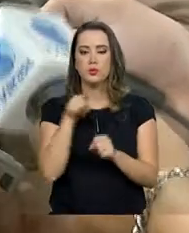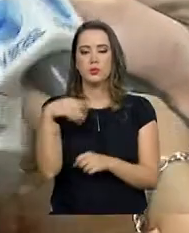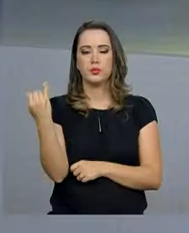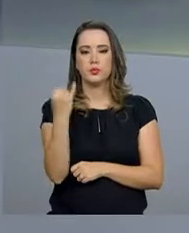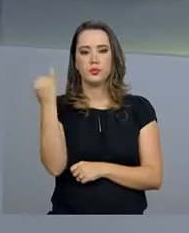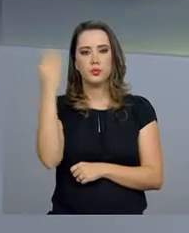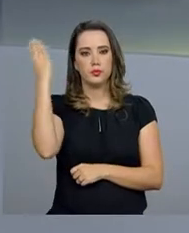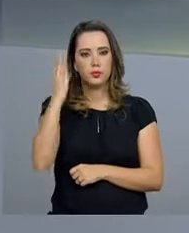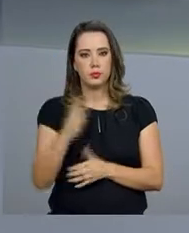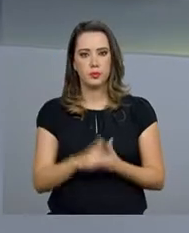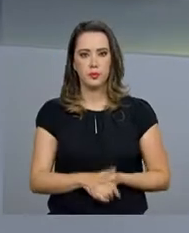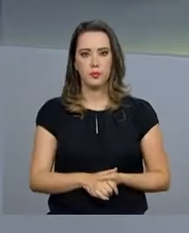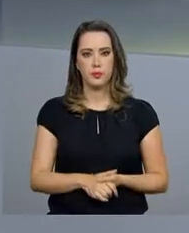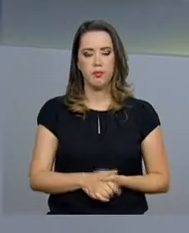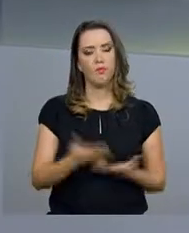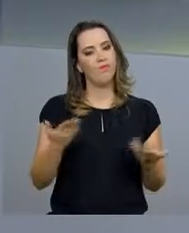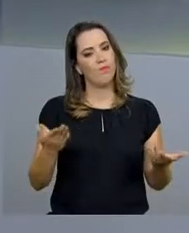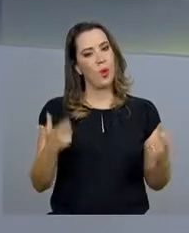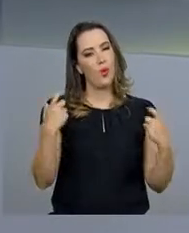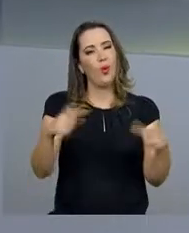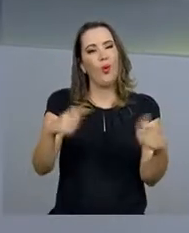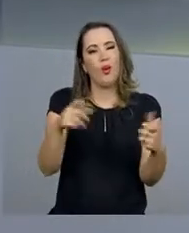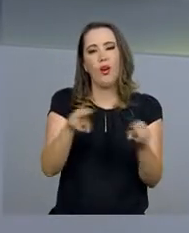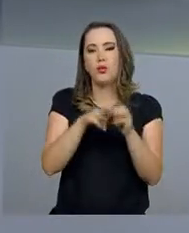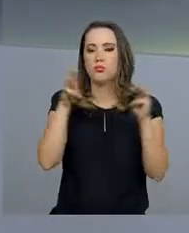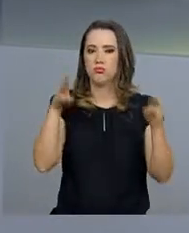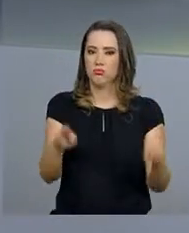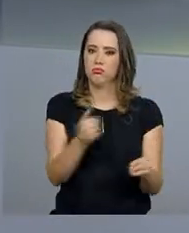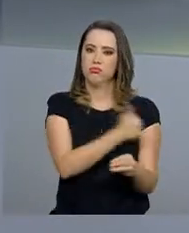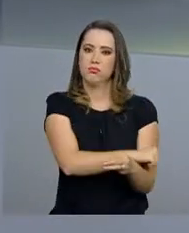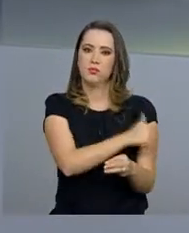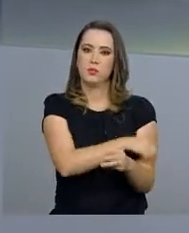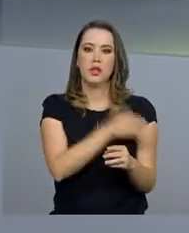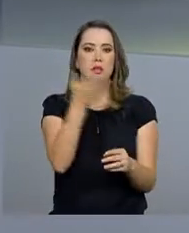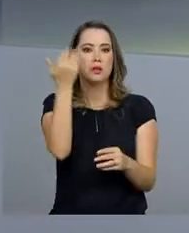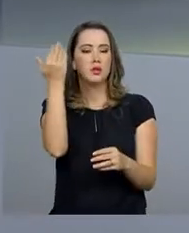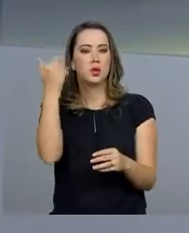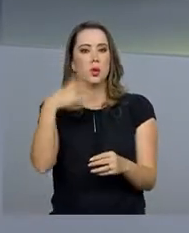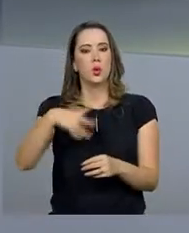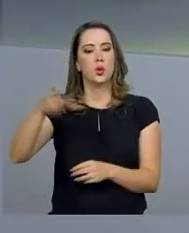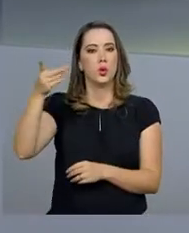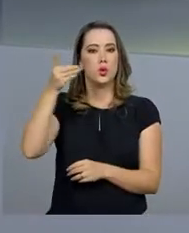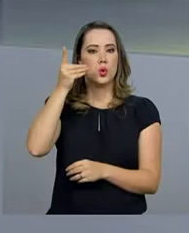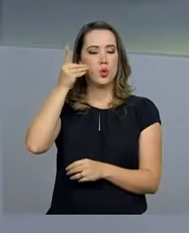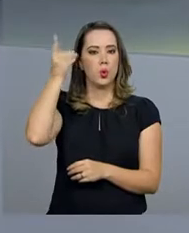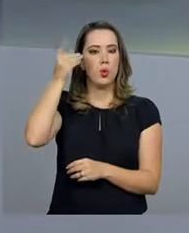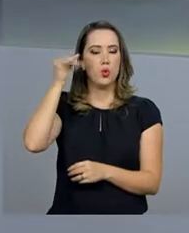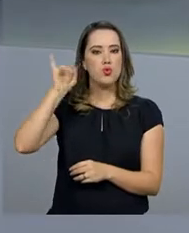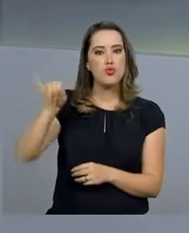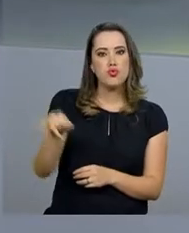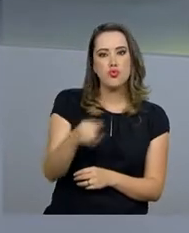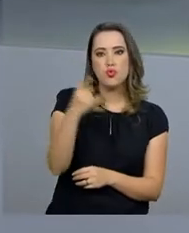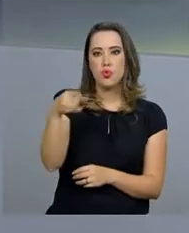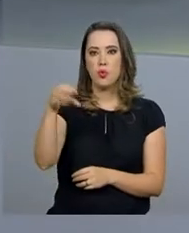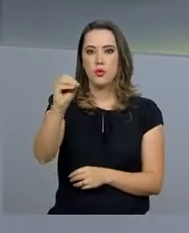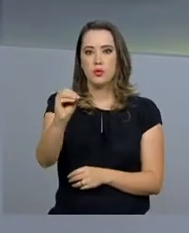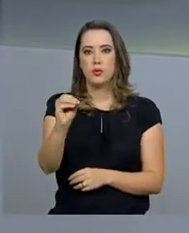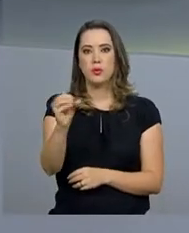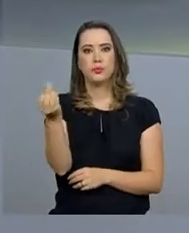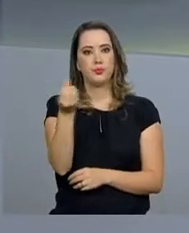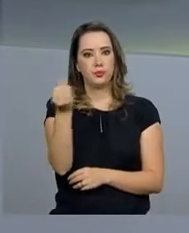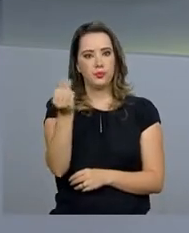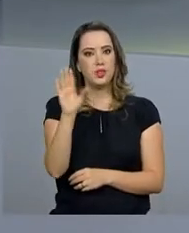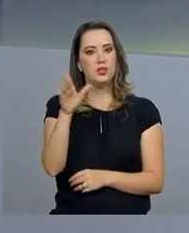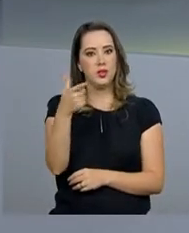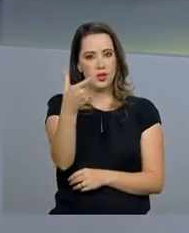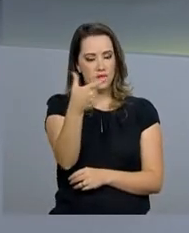Brasil. O prédio do Museu Nacional do Rio de Janeiro foi fundado por Dom João VI e completou 200